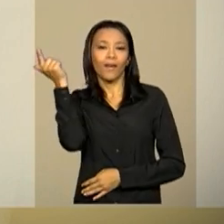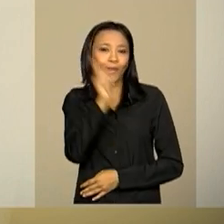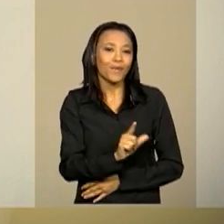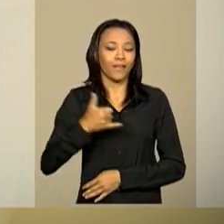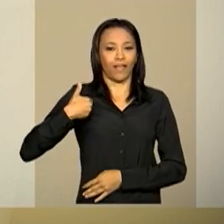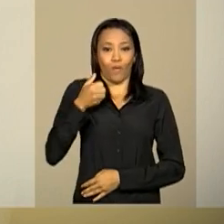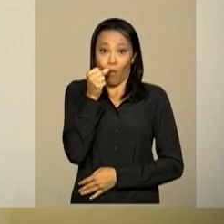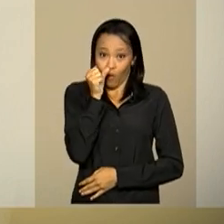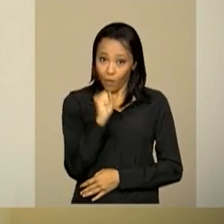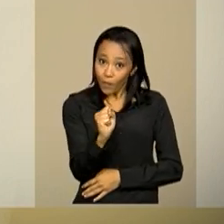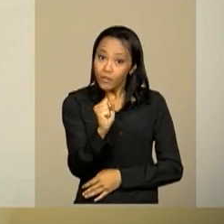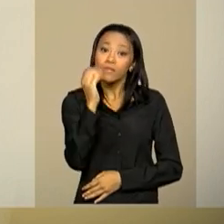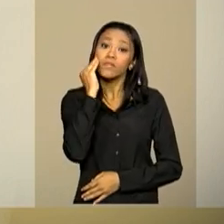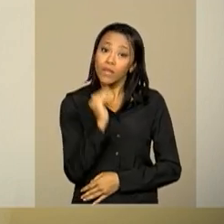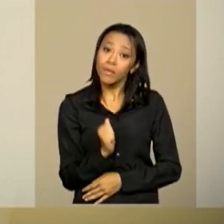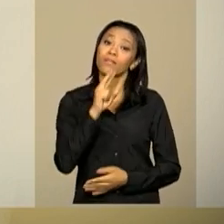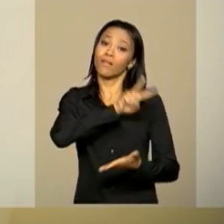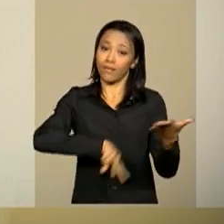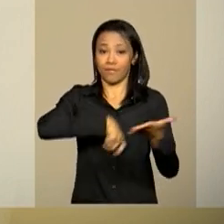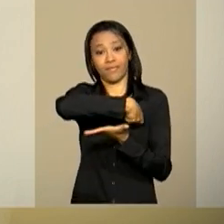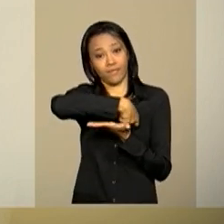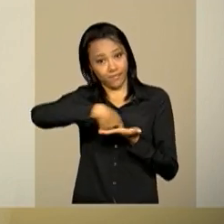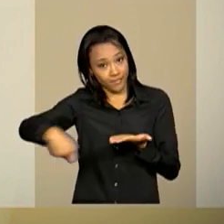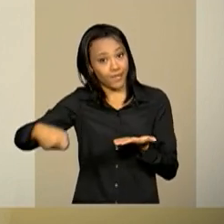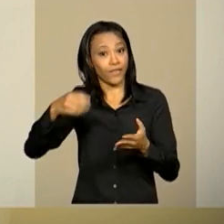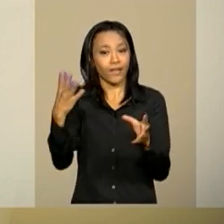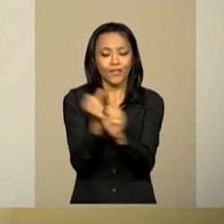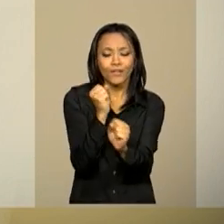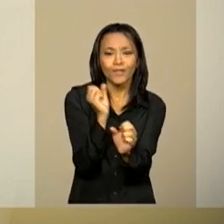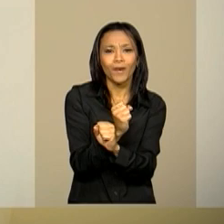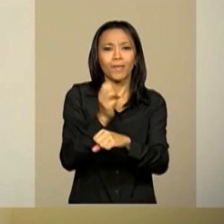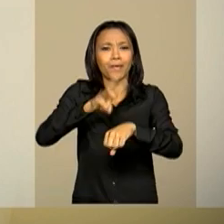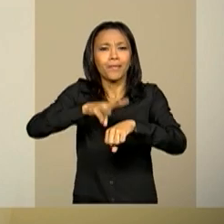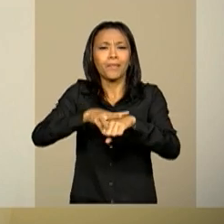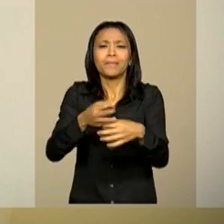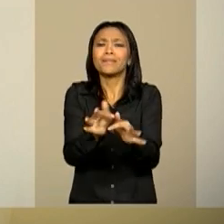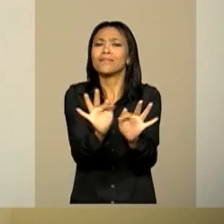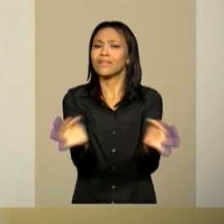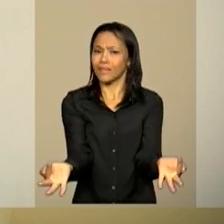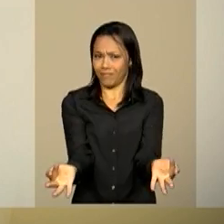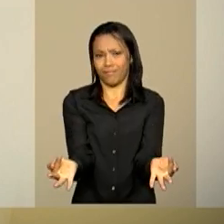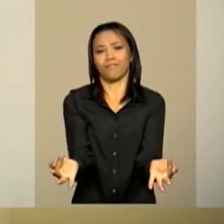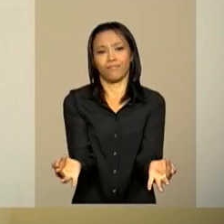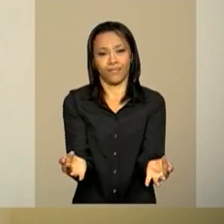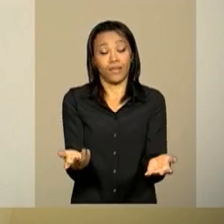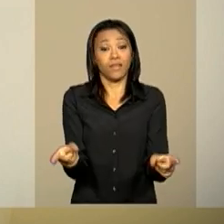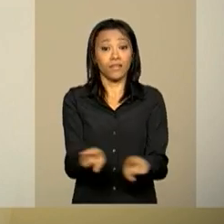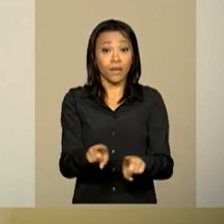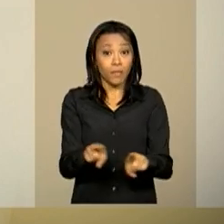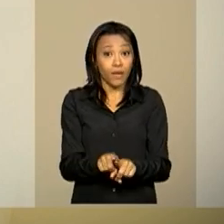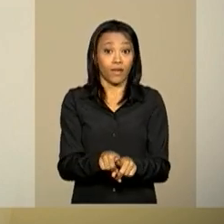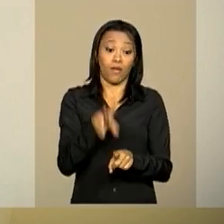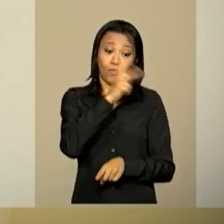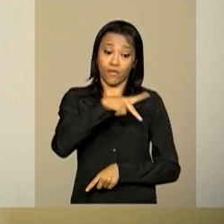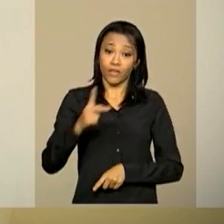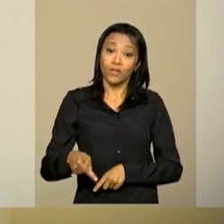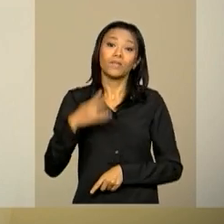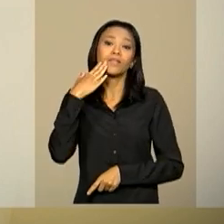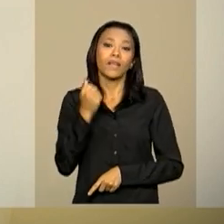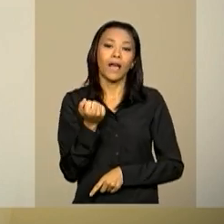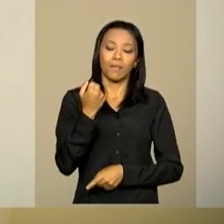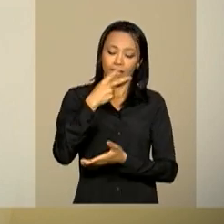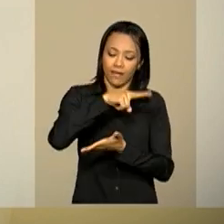8 anos já sabendo ler e a fazer as operações básicas de matemática além do professor alfab